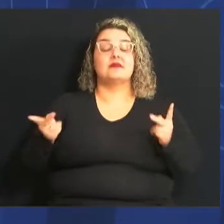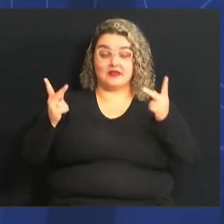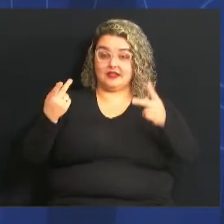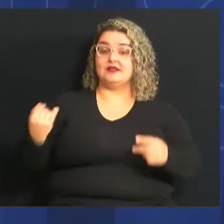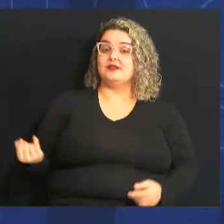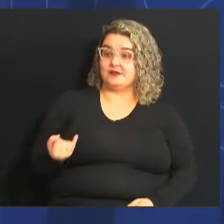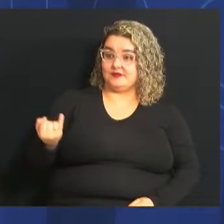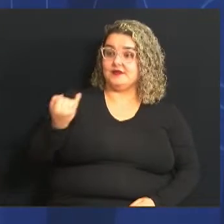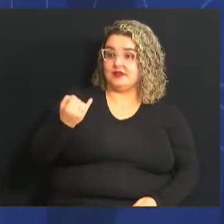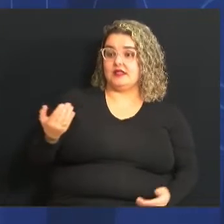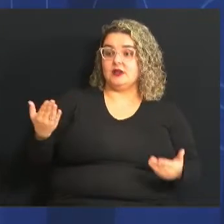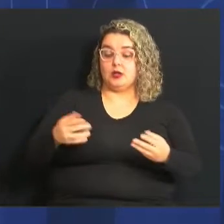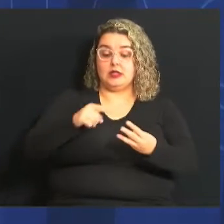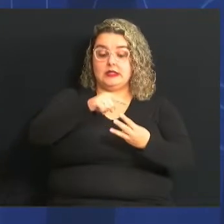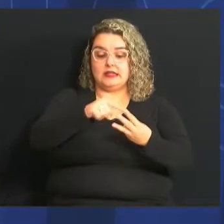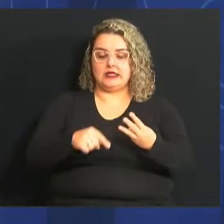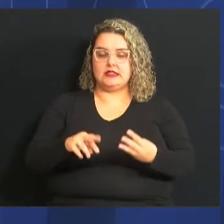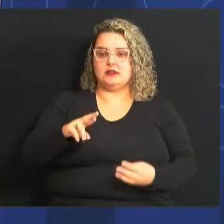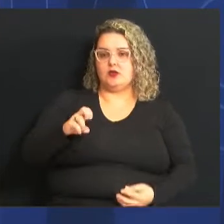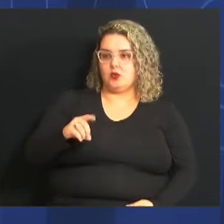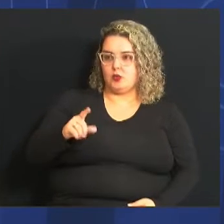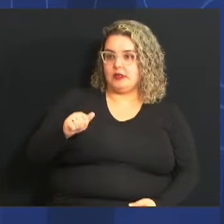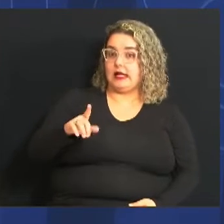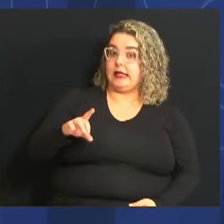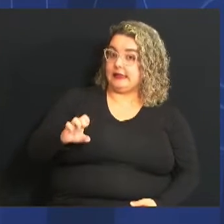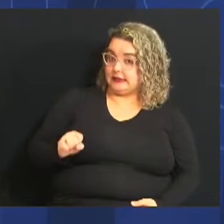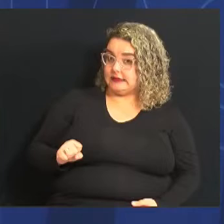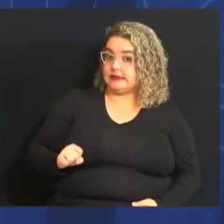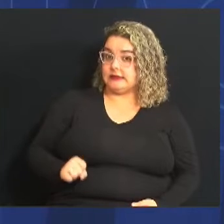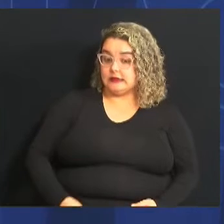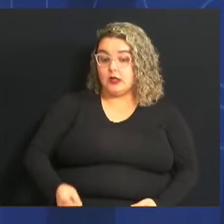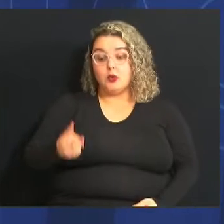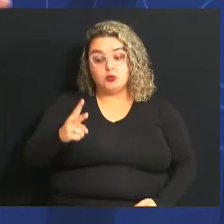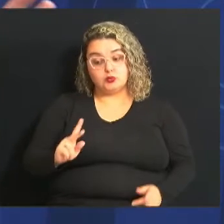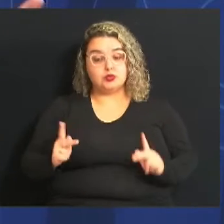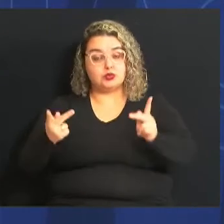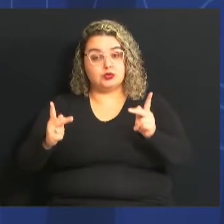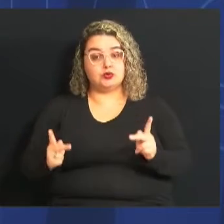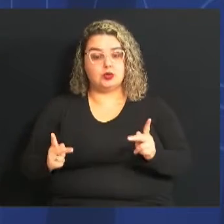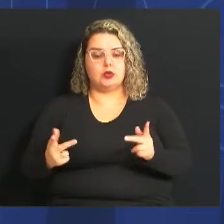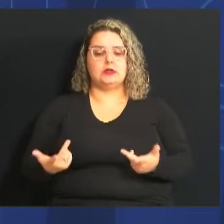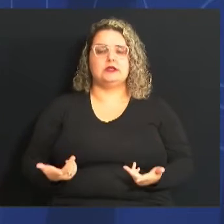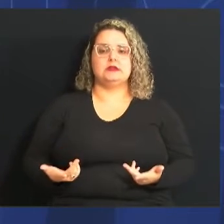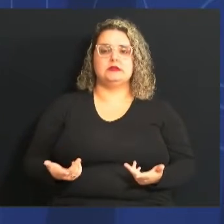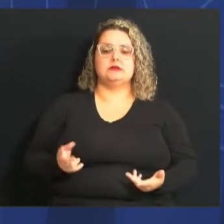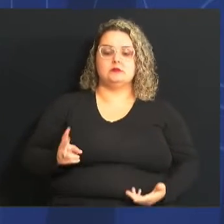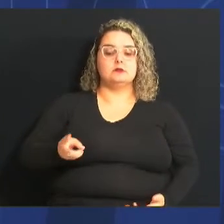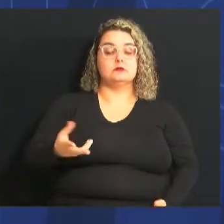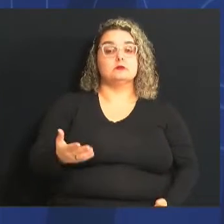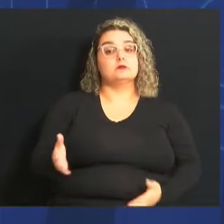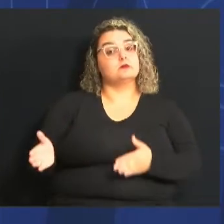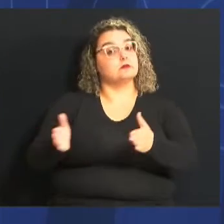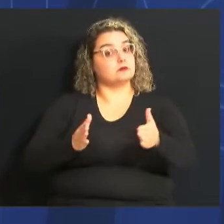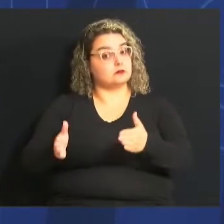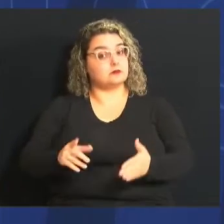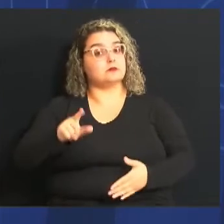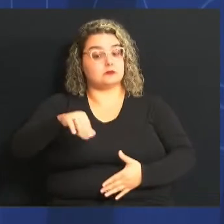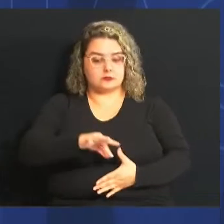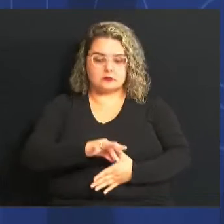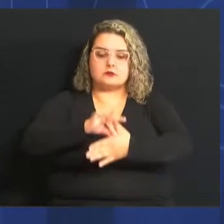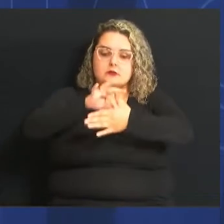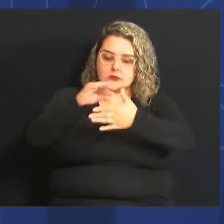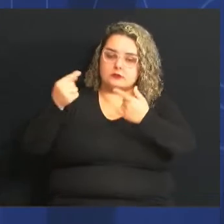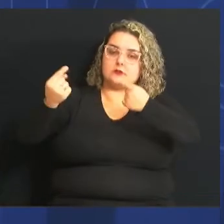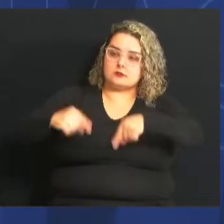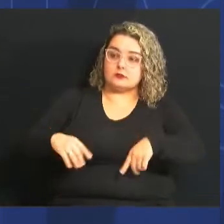Agora, então, em 3 rodadas, são 2 vitórias consecutivas. Momentaneamente é o líder da competição,